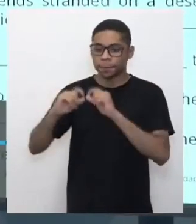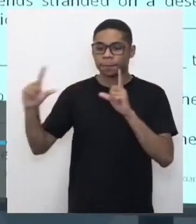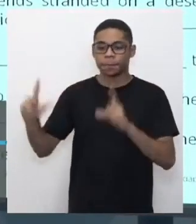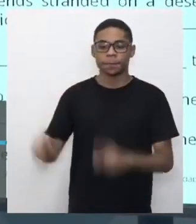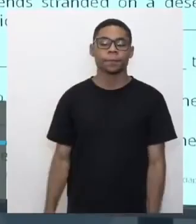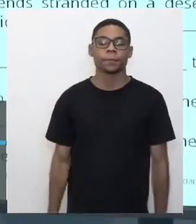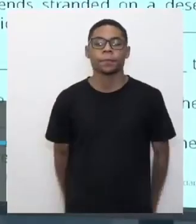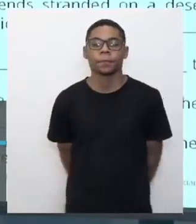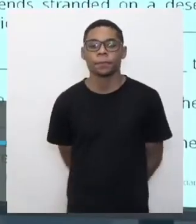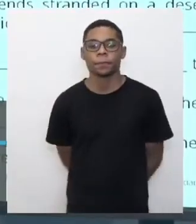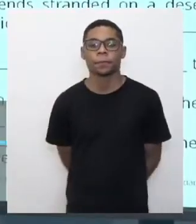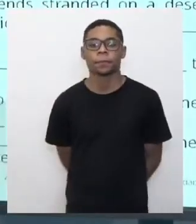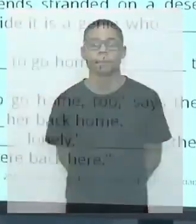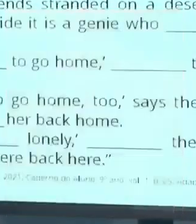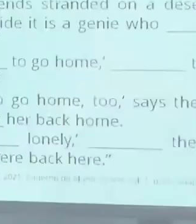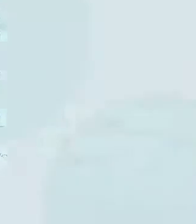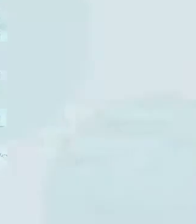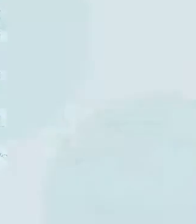agora.